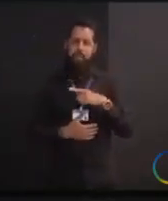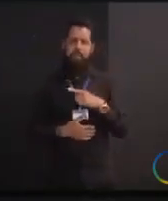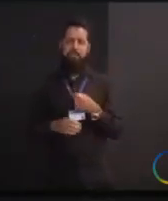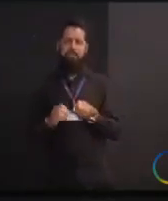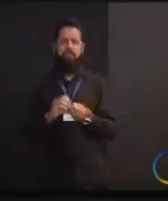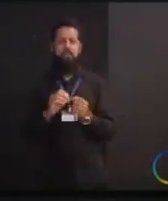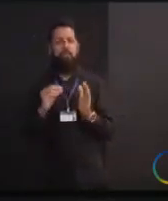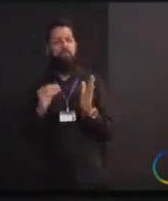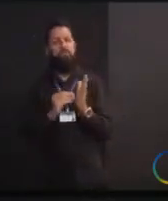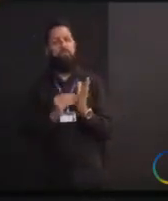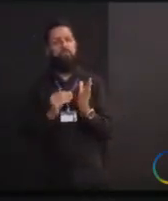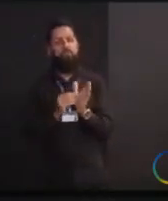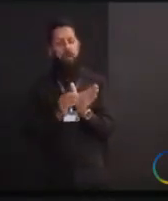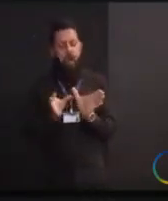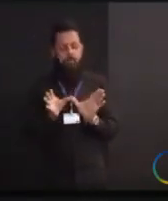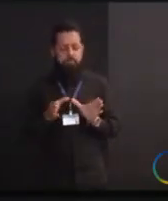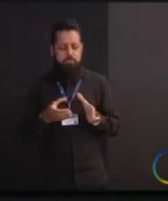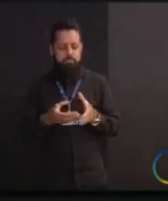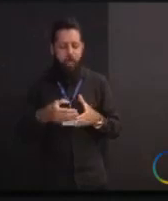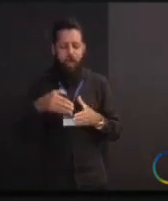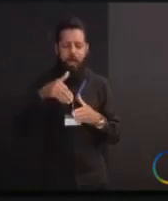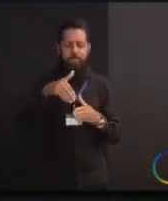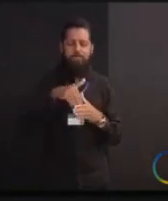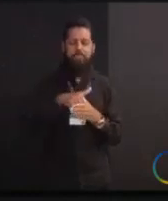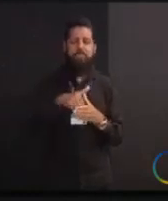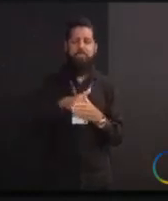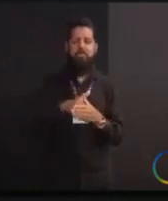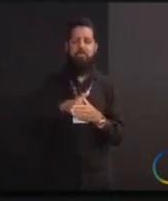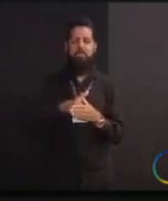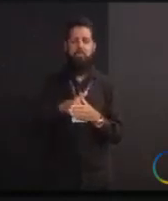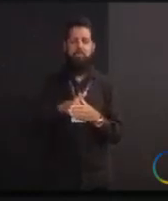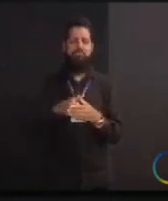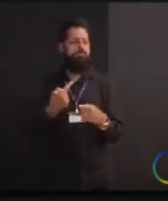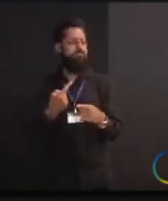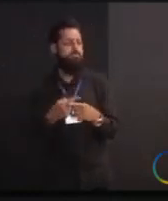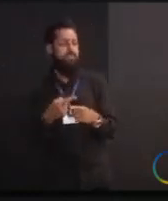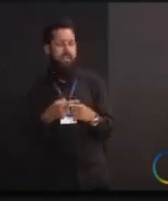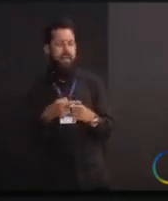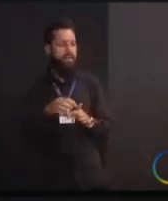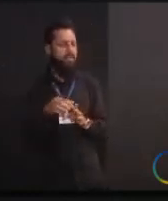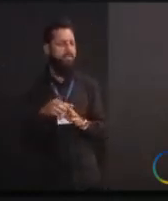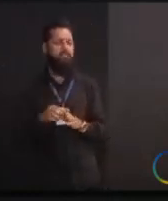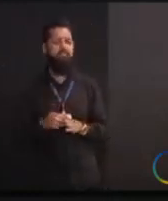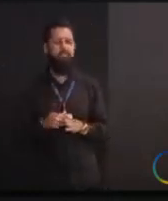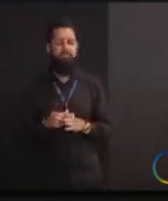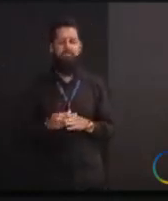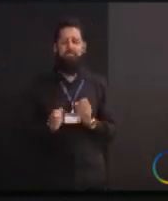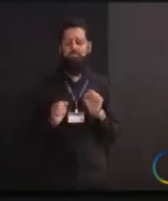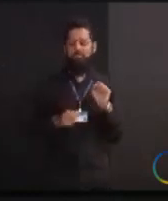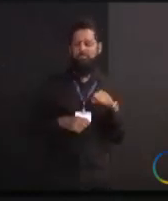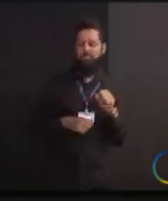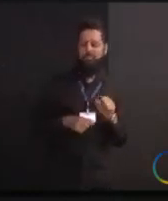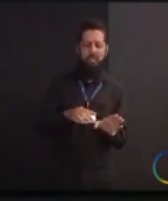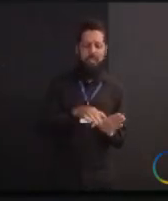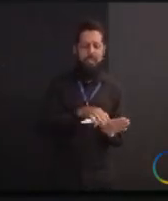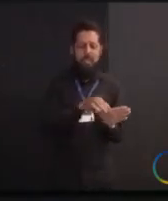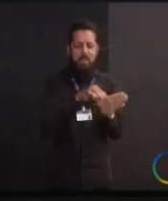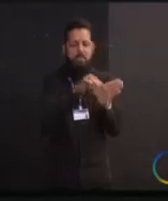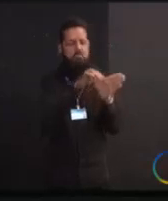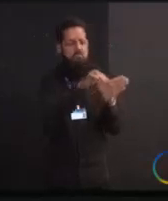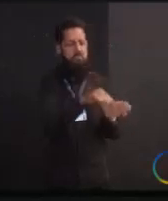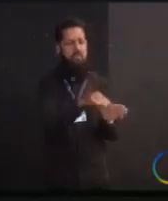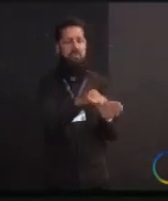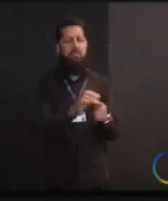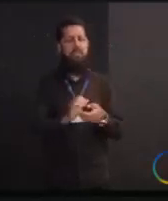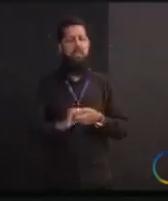ele acalmava o nosso movimento. Uma liderança natural. Uma criança e um